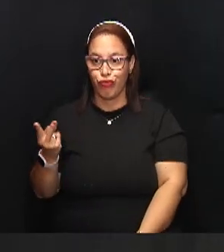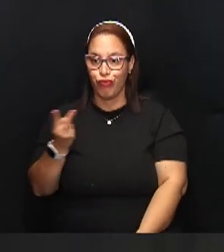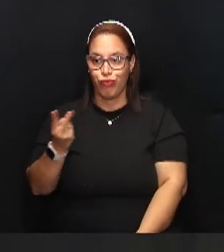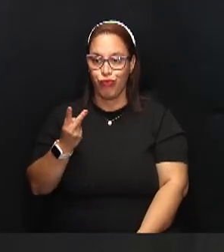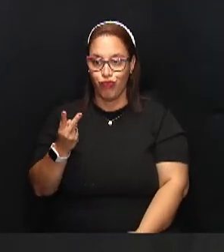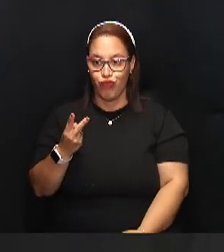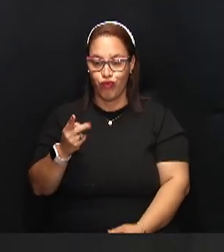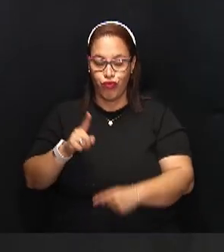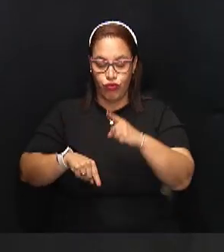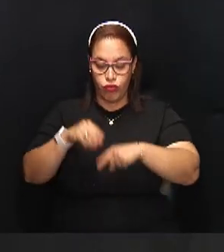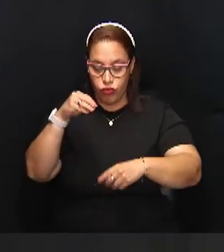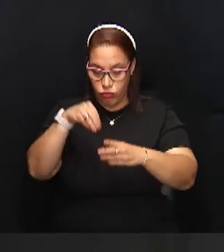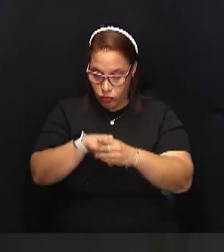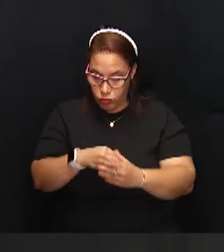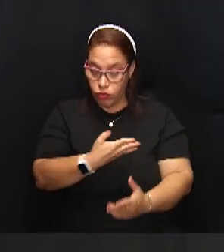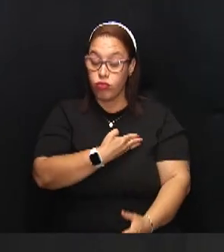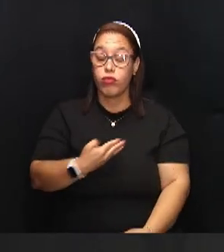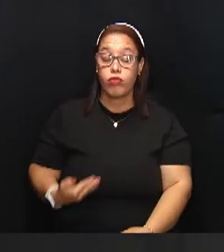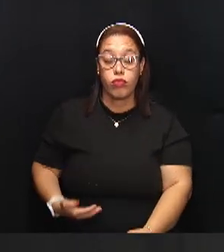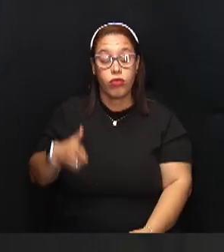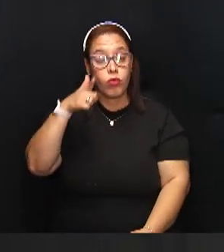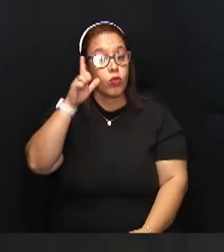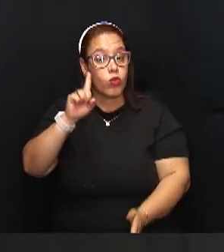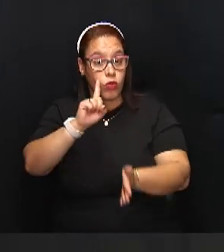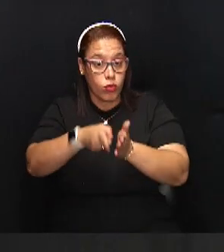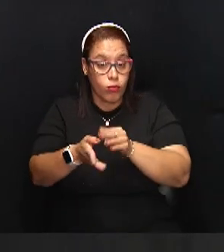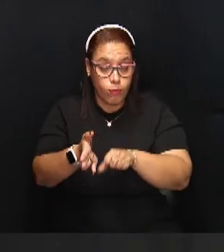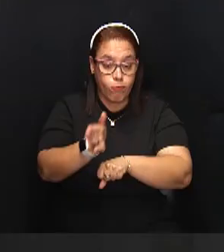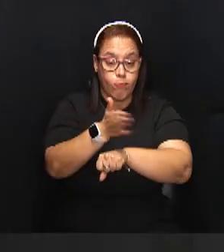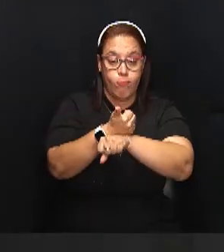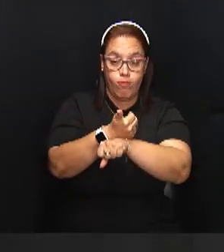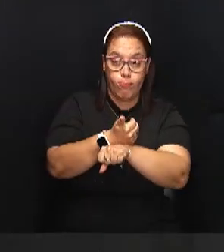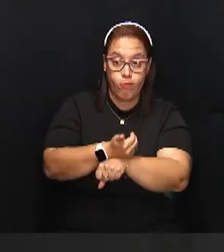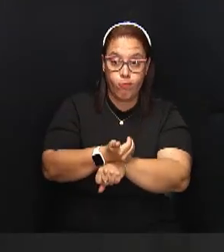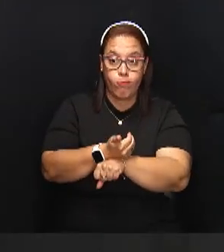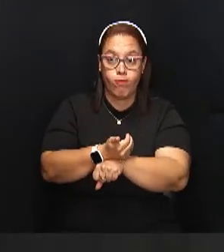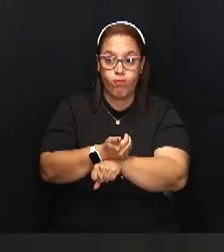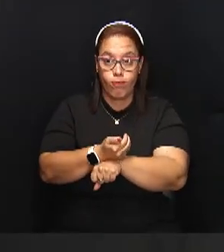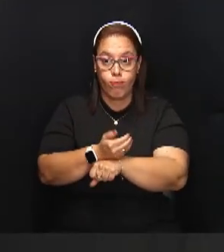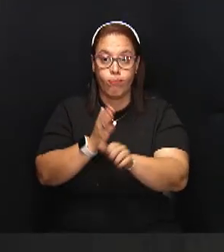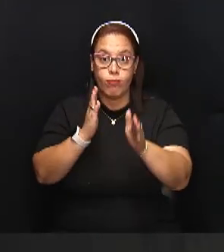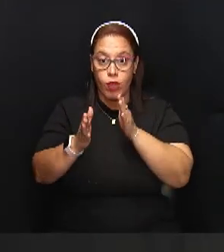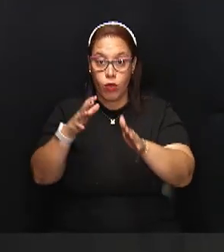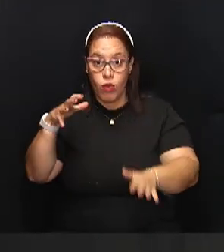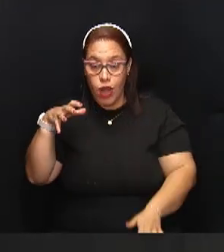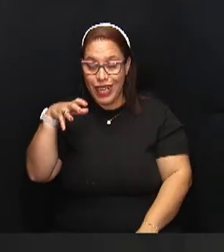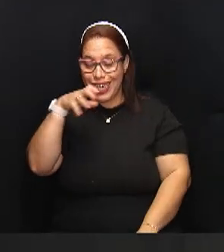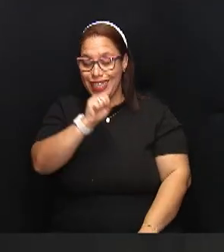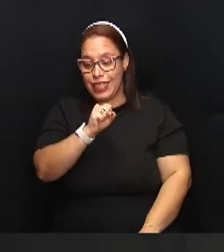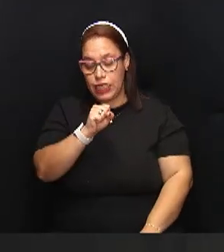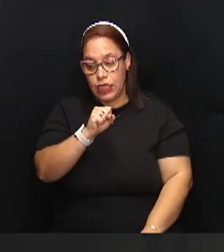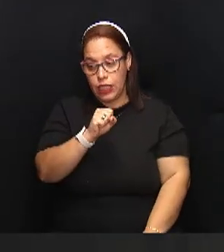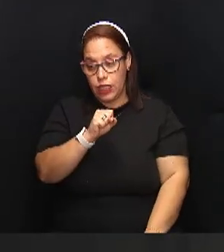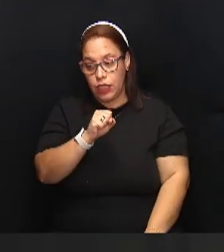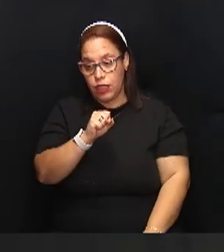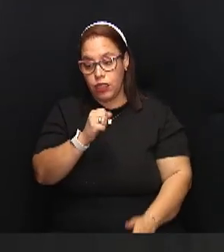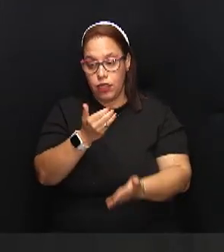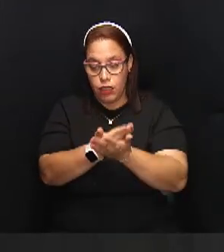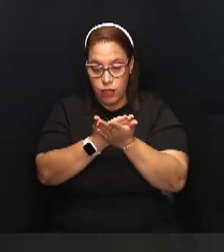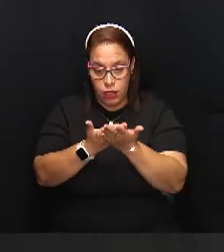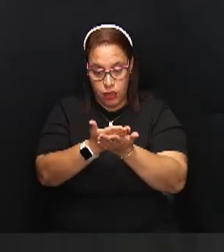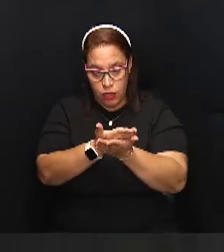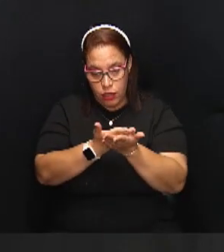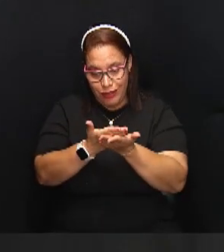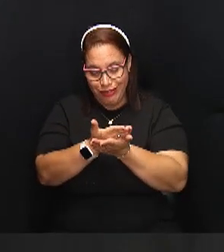aparelhos dentro da rede pública, para que a gente consiga diagnosticar precocemente, num tempo muito rápido, e também o tratamento sem